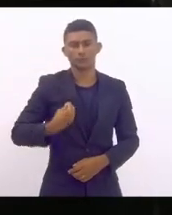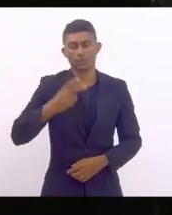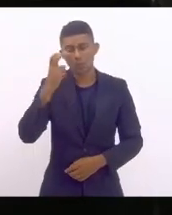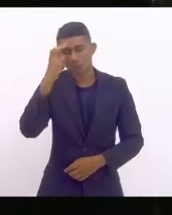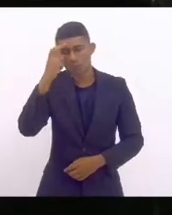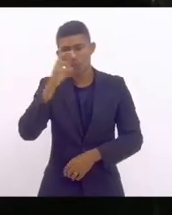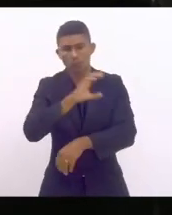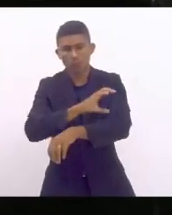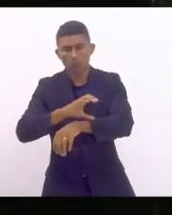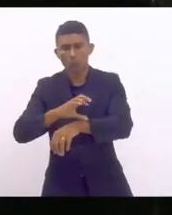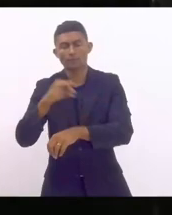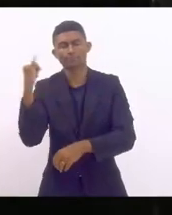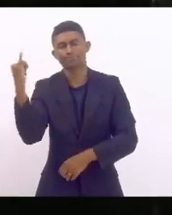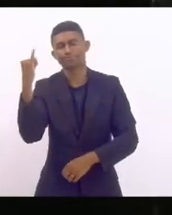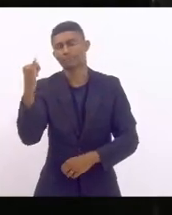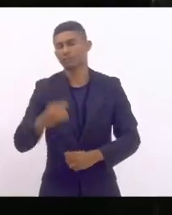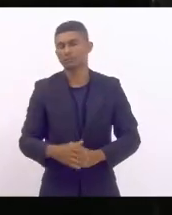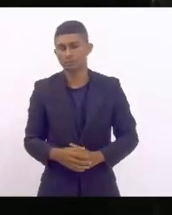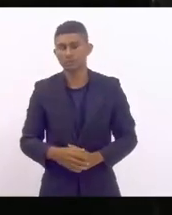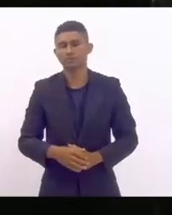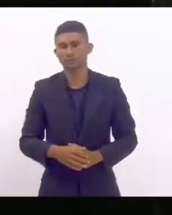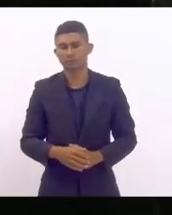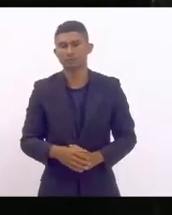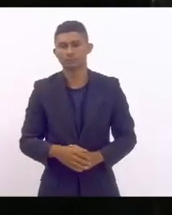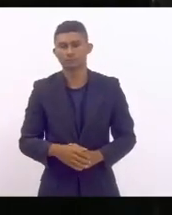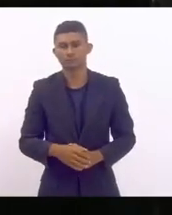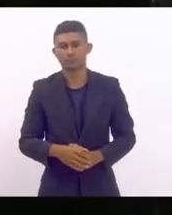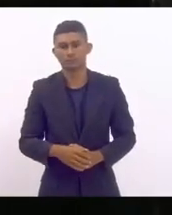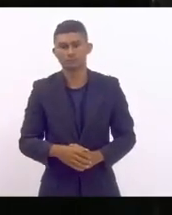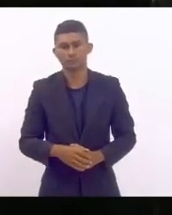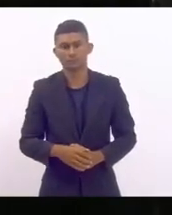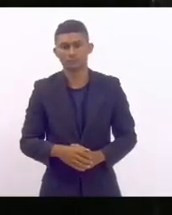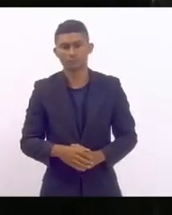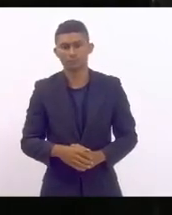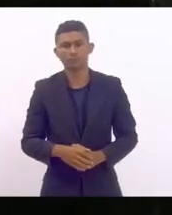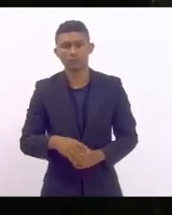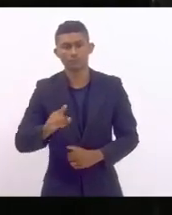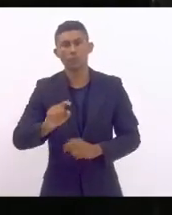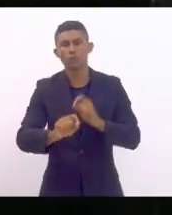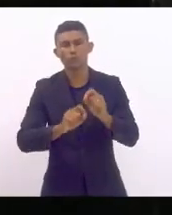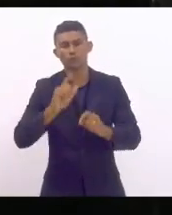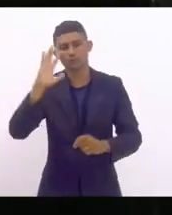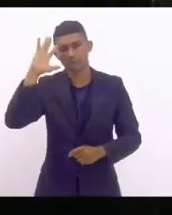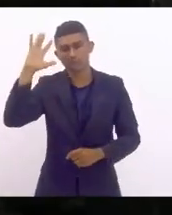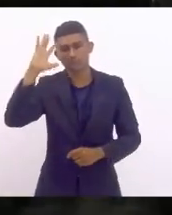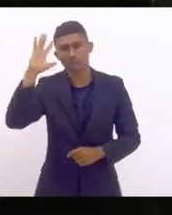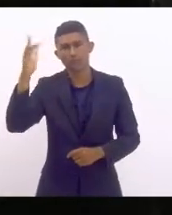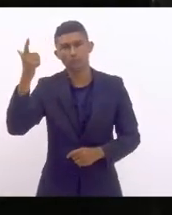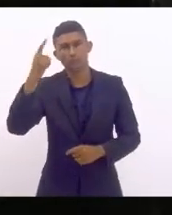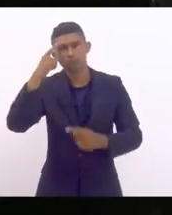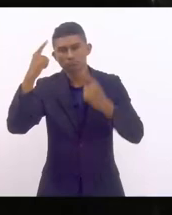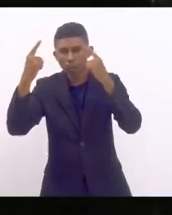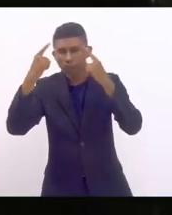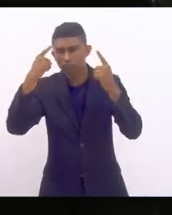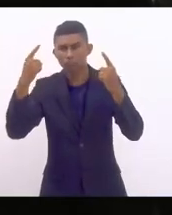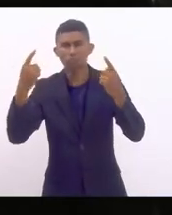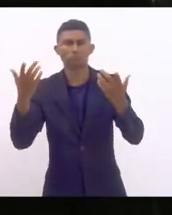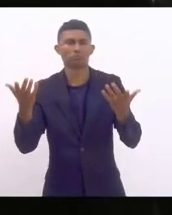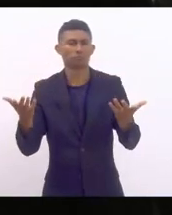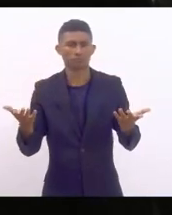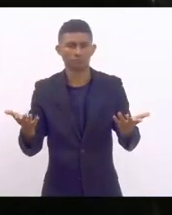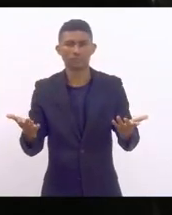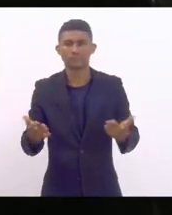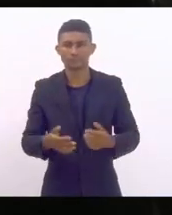a cultura é exatamente o pensamento são as ideias é o